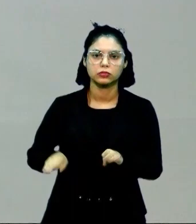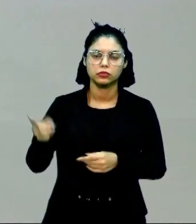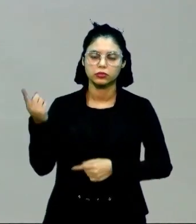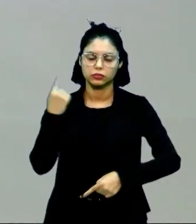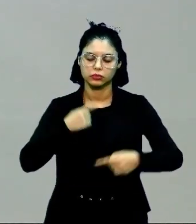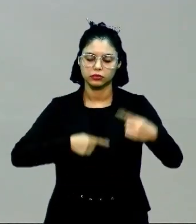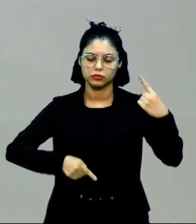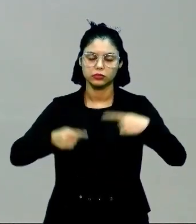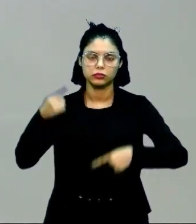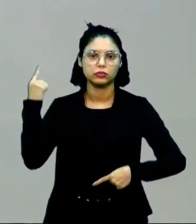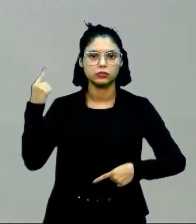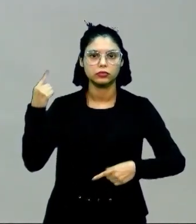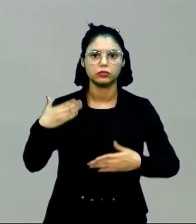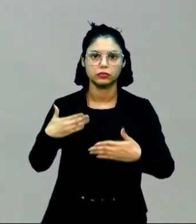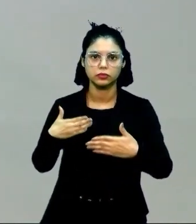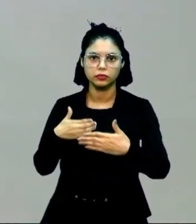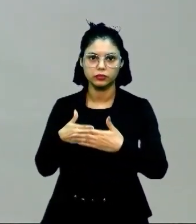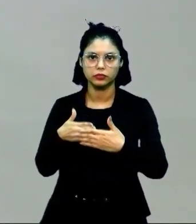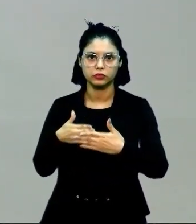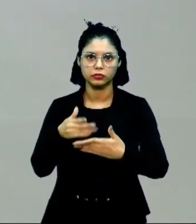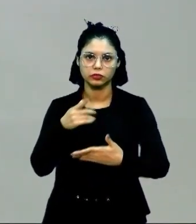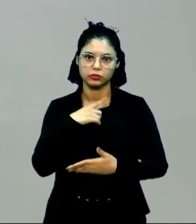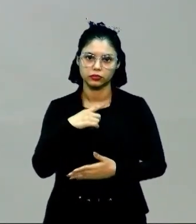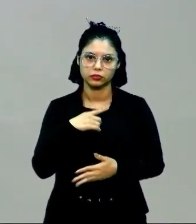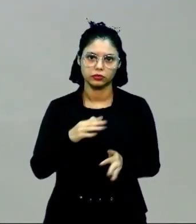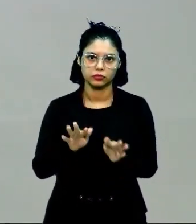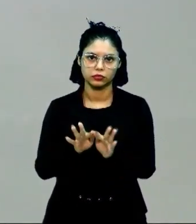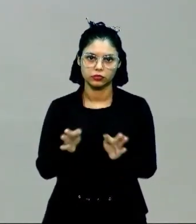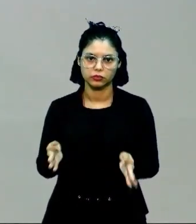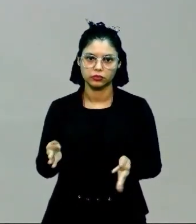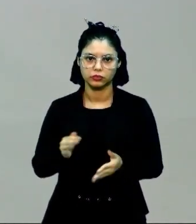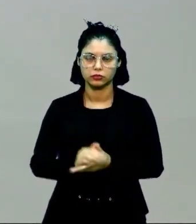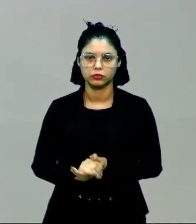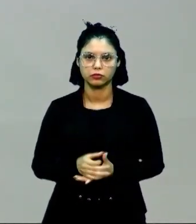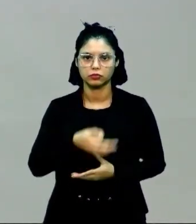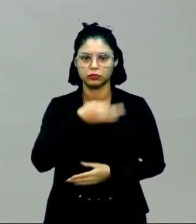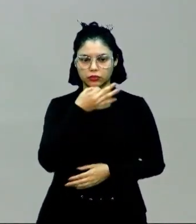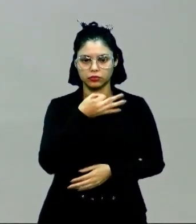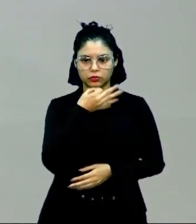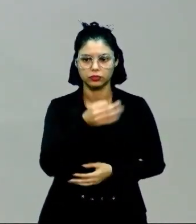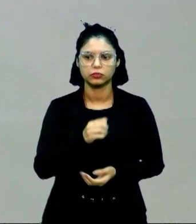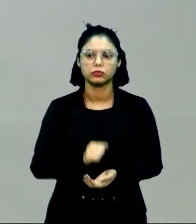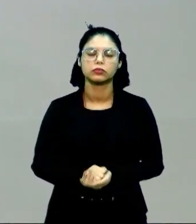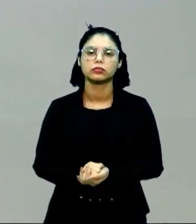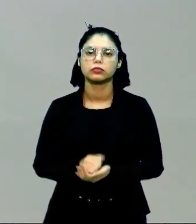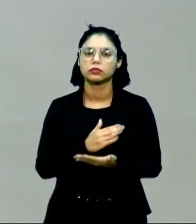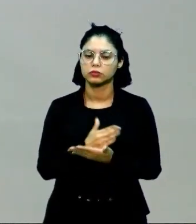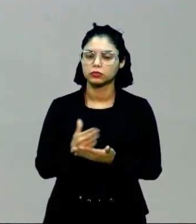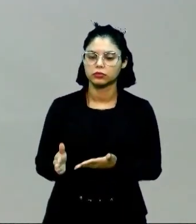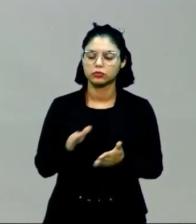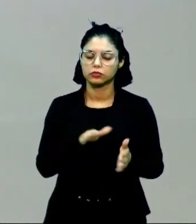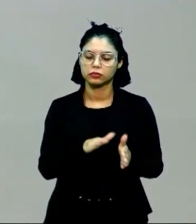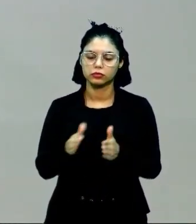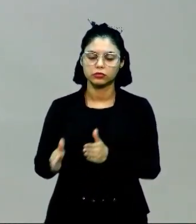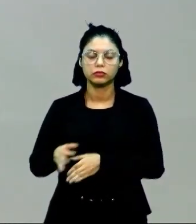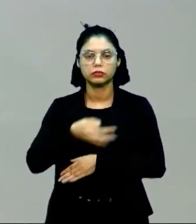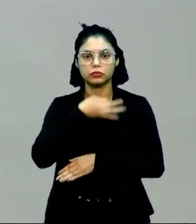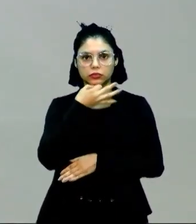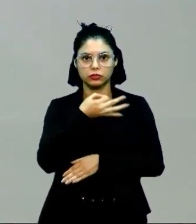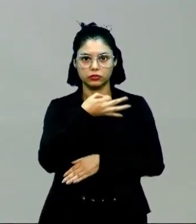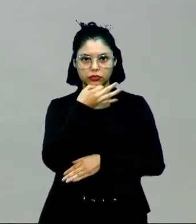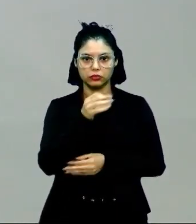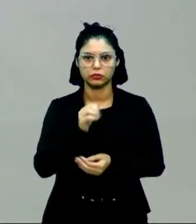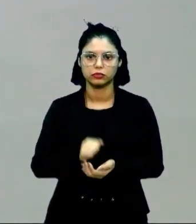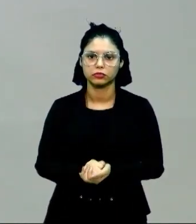superando essa limitação de ter uma simples opinião. E aí, a partir daí, você começa a ter argumentos muito